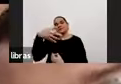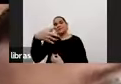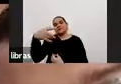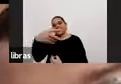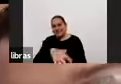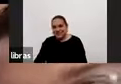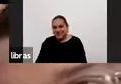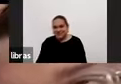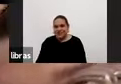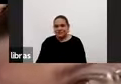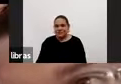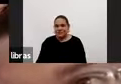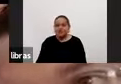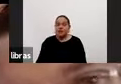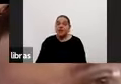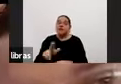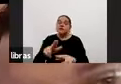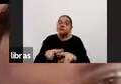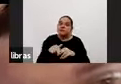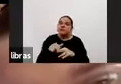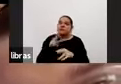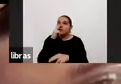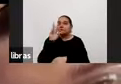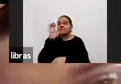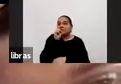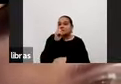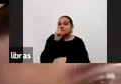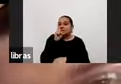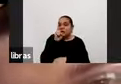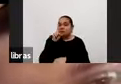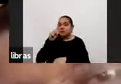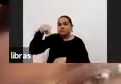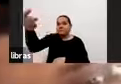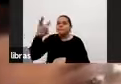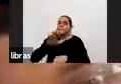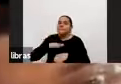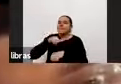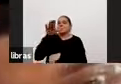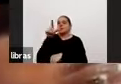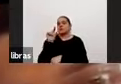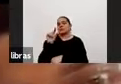100, provavelmente no sábado que vem a gente entrega mais um tanto.